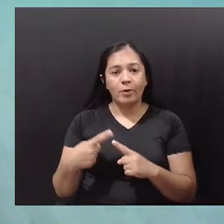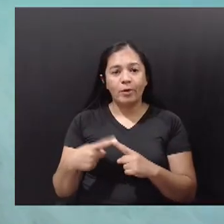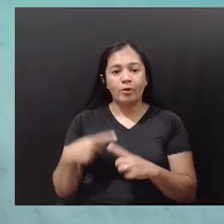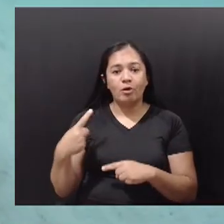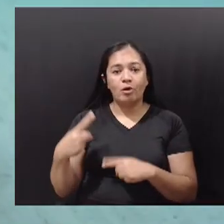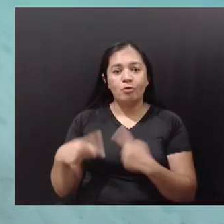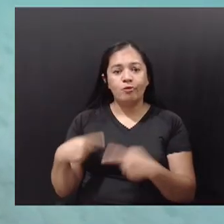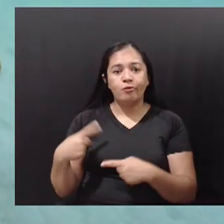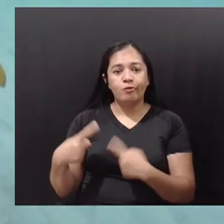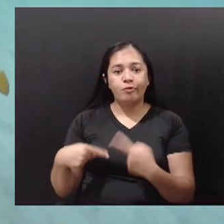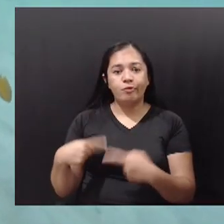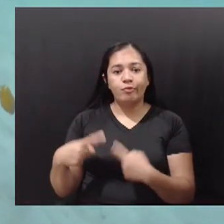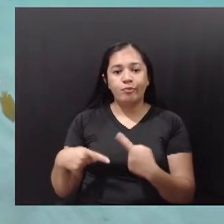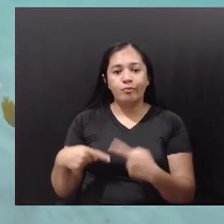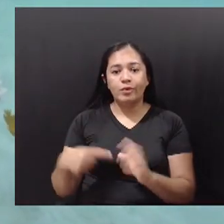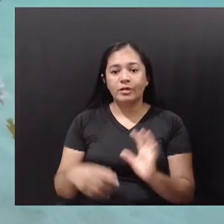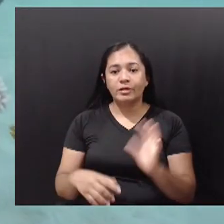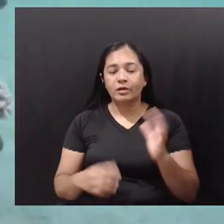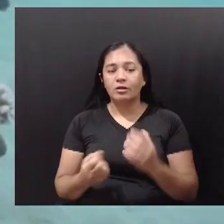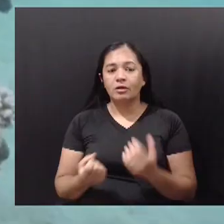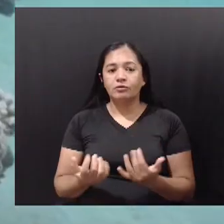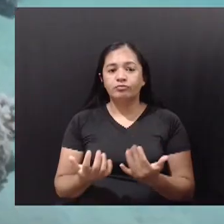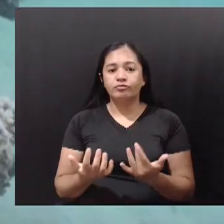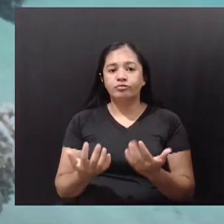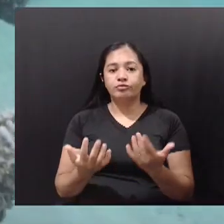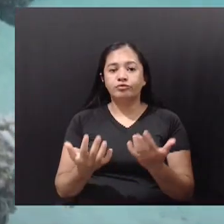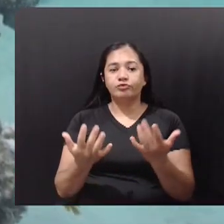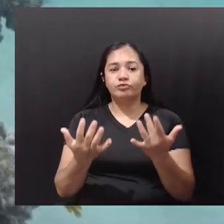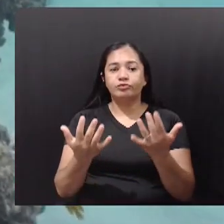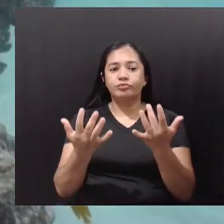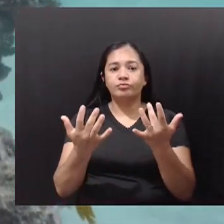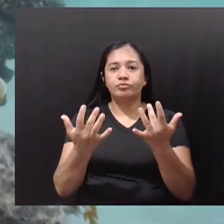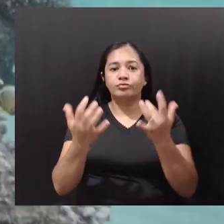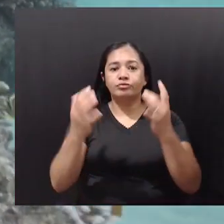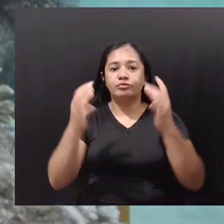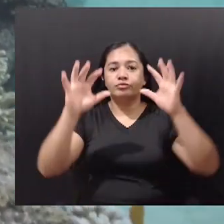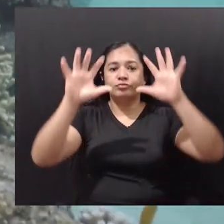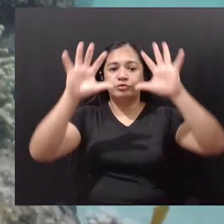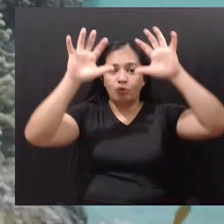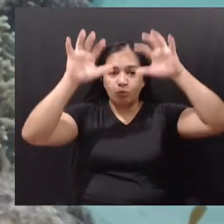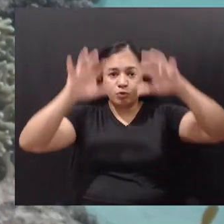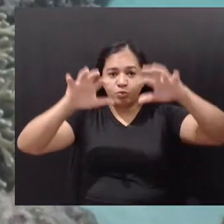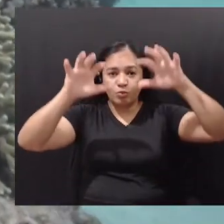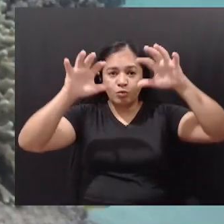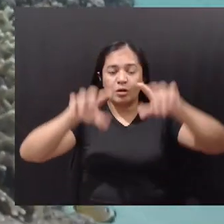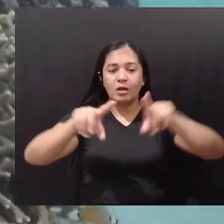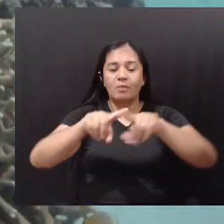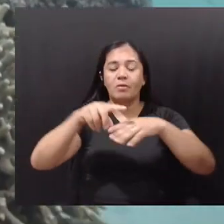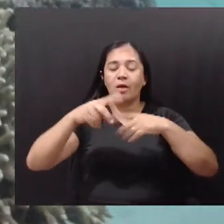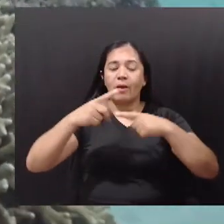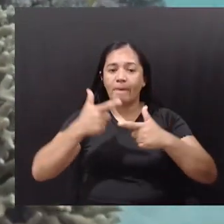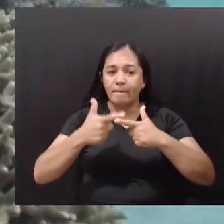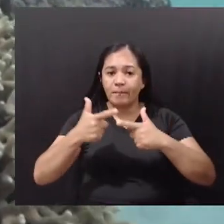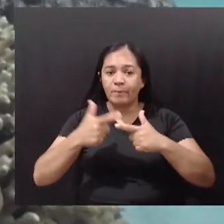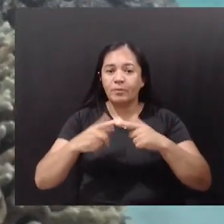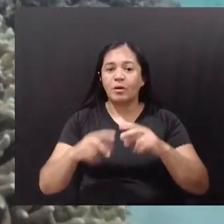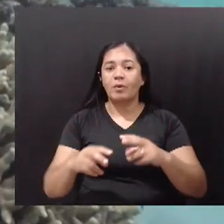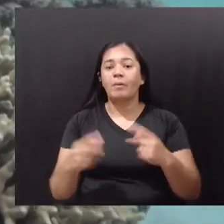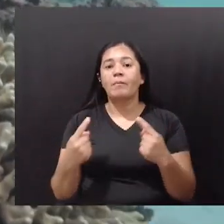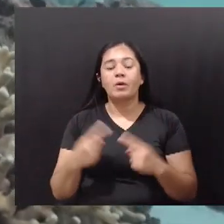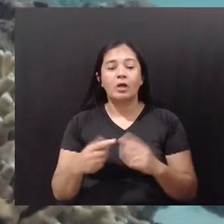dá com a evaporação, as chuvas, traz outros problemas. E a gente pode ver isso também com esse aquecimento, como